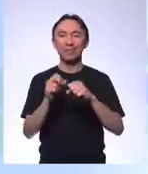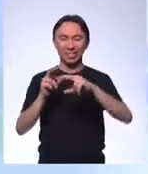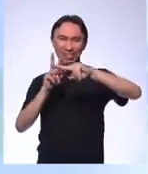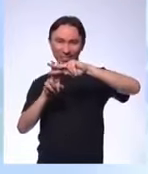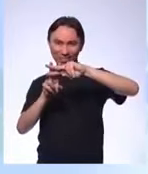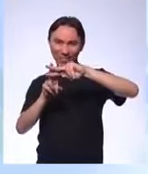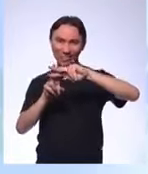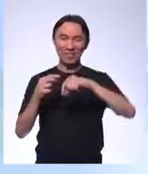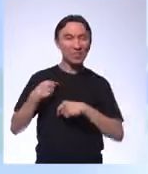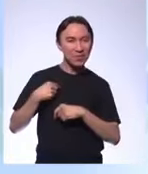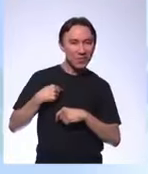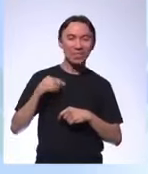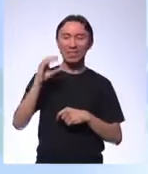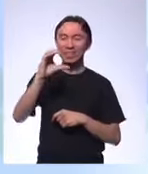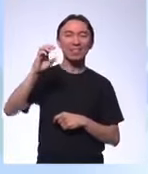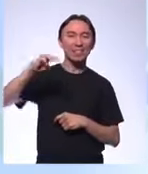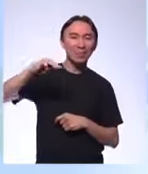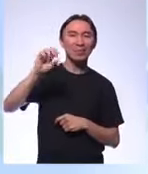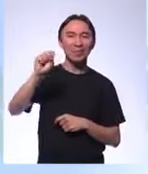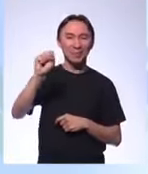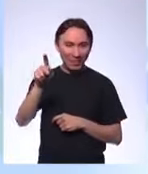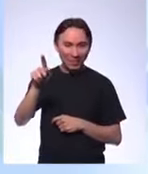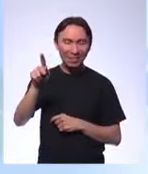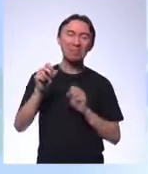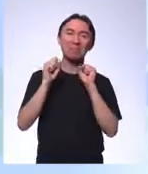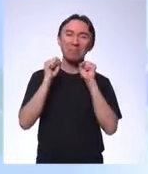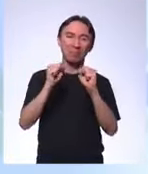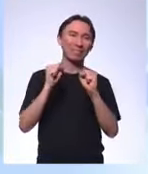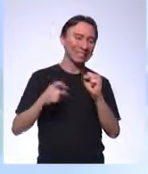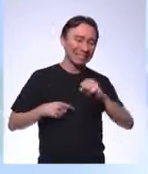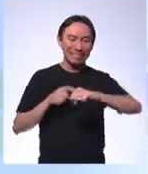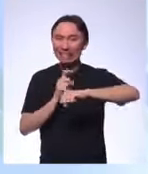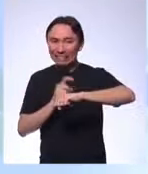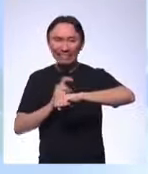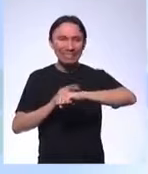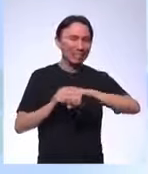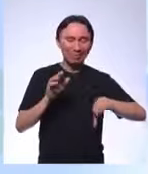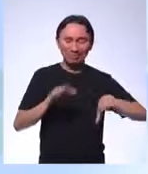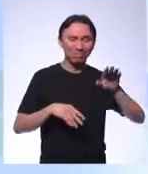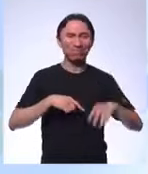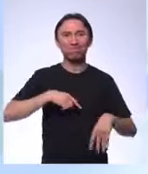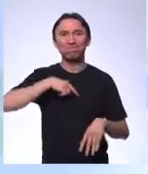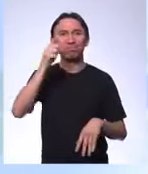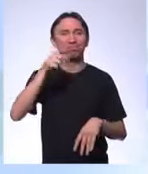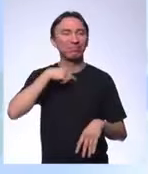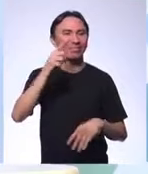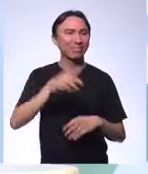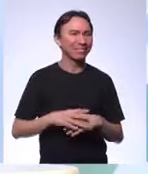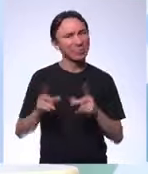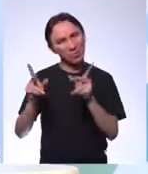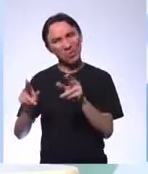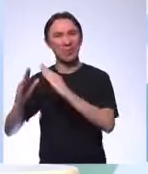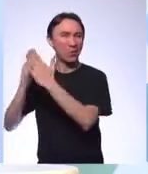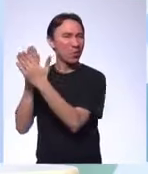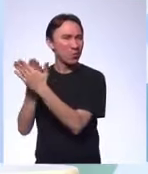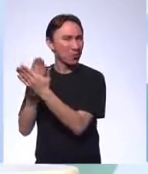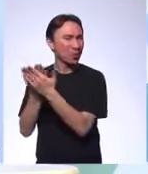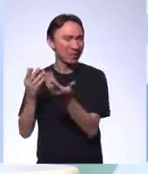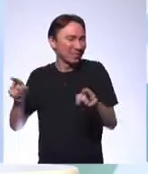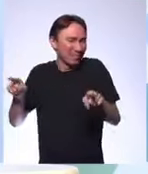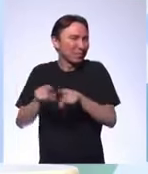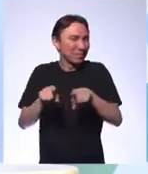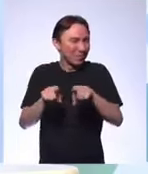aula, acontece isso também na escola, você prepara uma coisa num tempo e a aula acaba, o sinal bate, né, professor? É verdade. E não dá tempo.